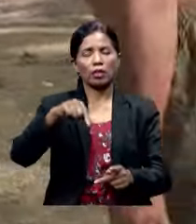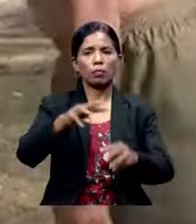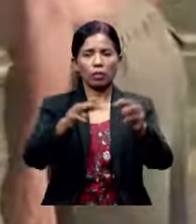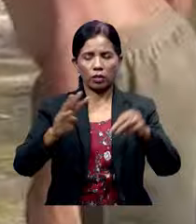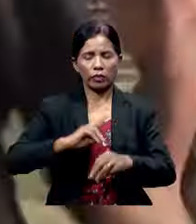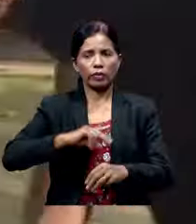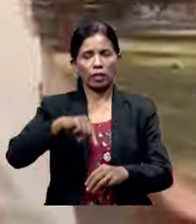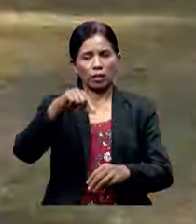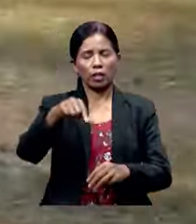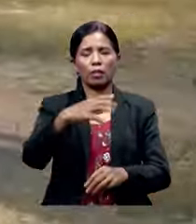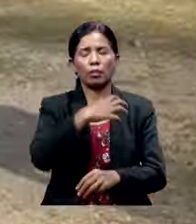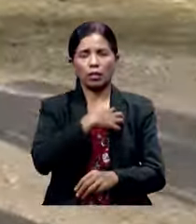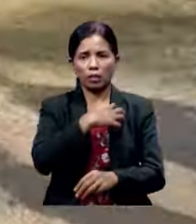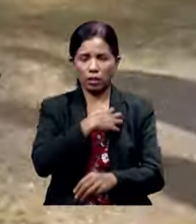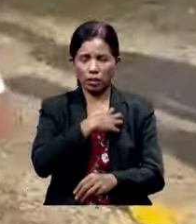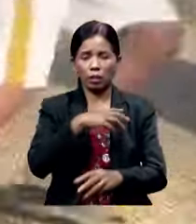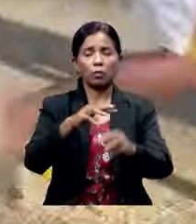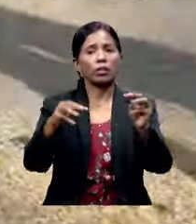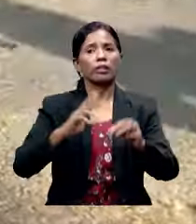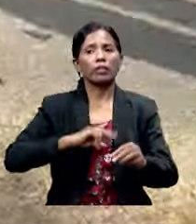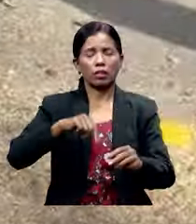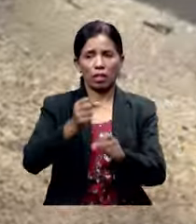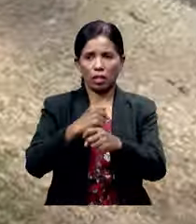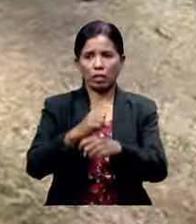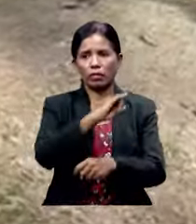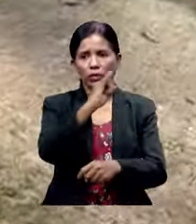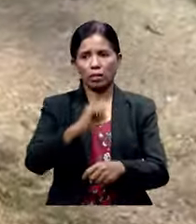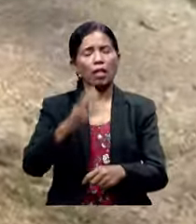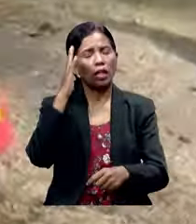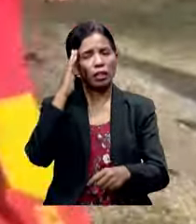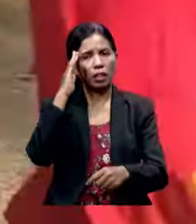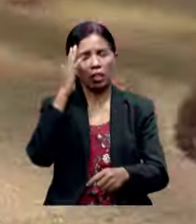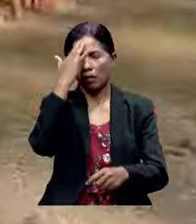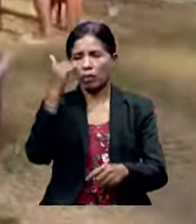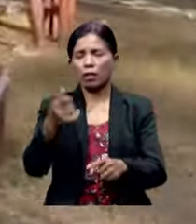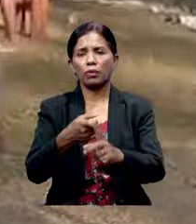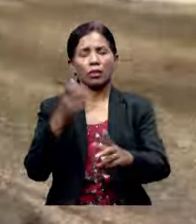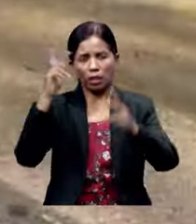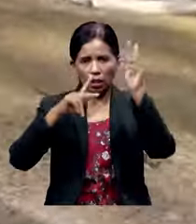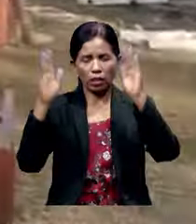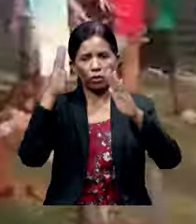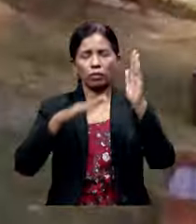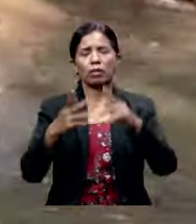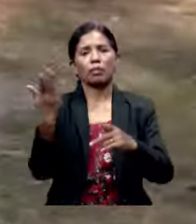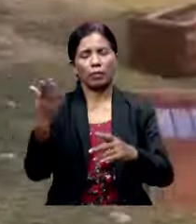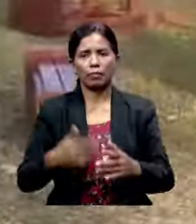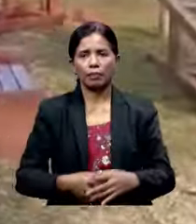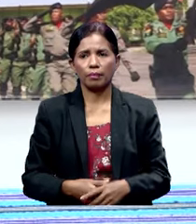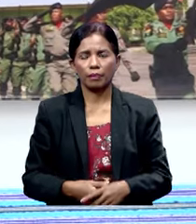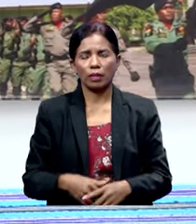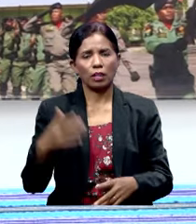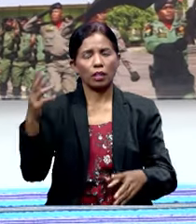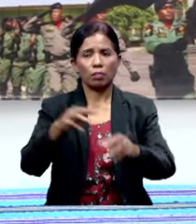Vikeke, comando Pentel município Vikeke, se hal investigação, ori hatene motivo husi caso refere. Se ha município